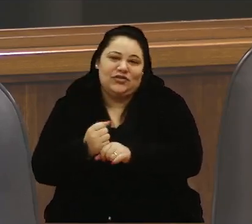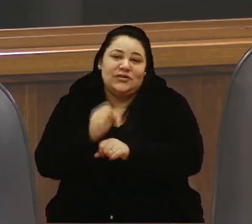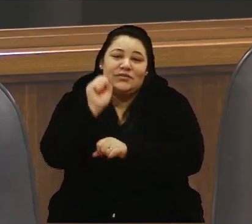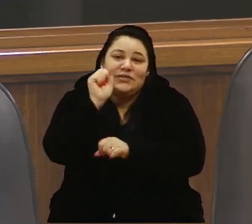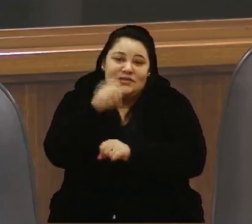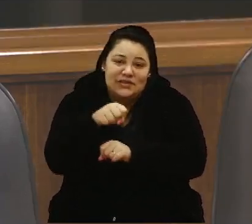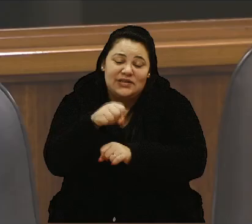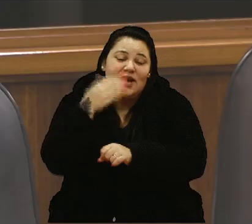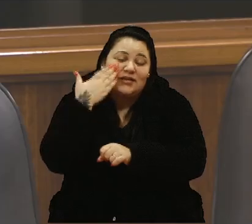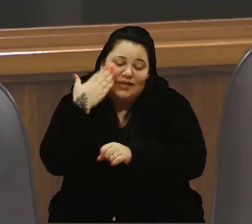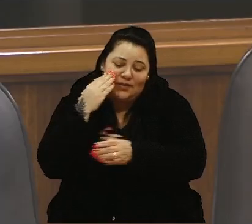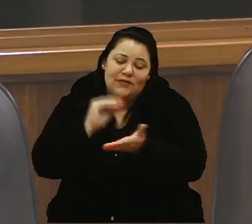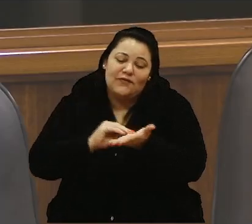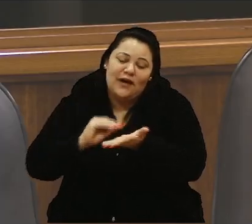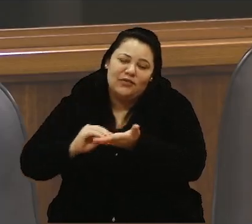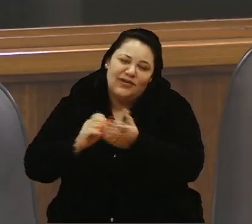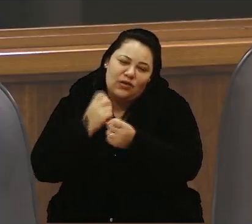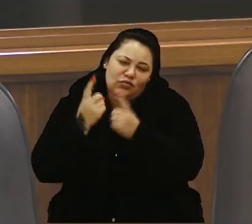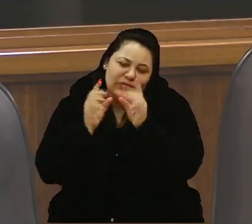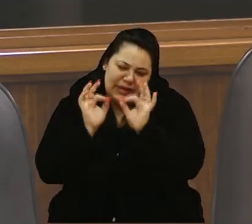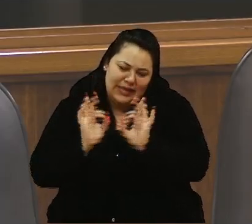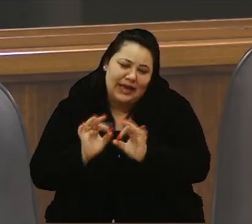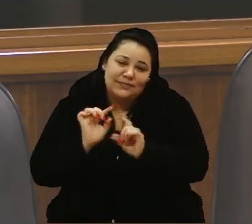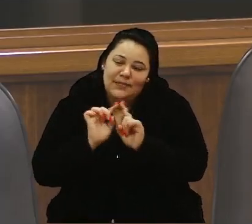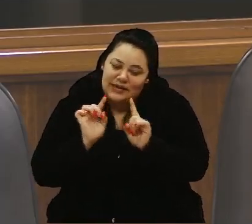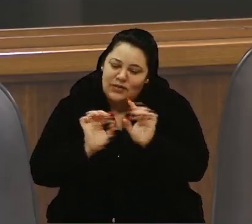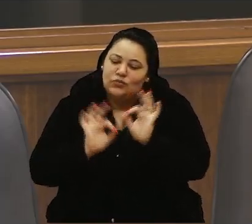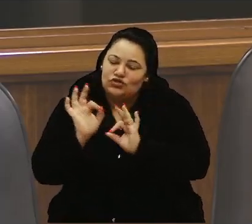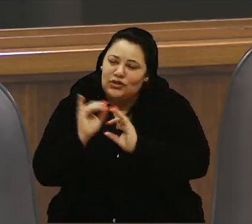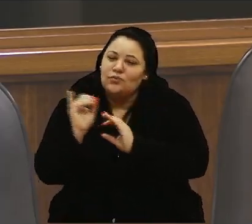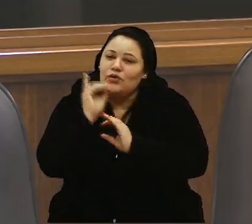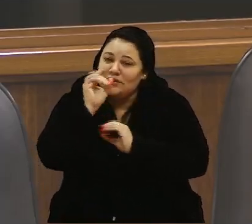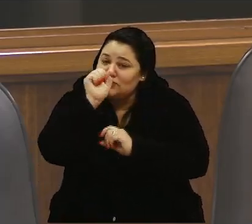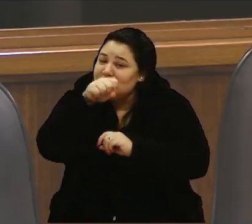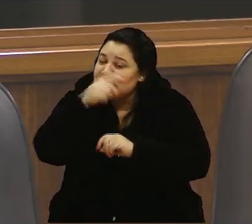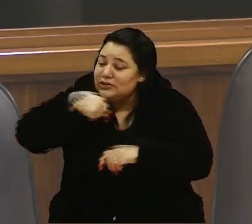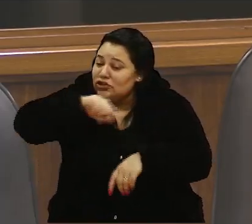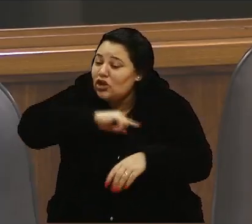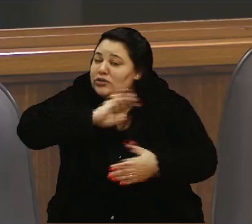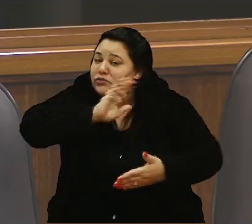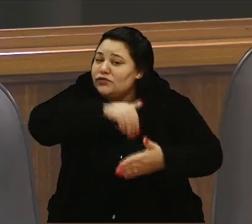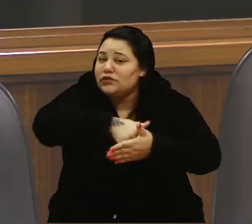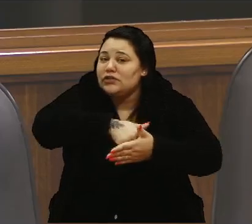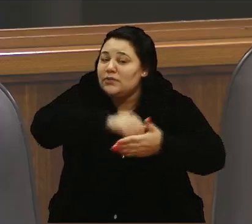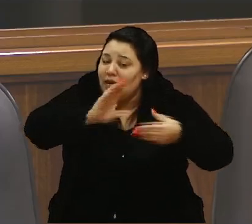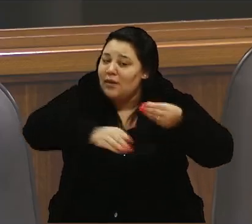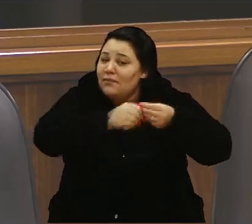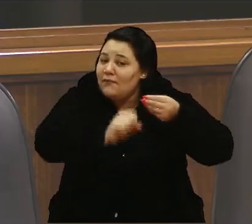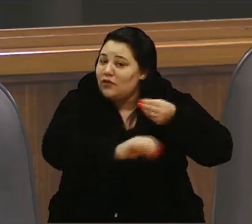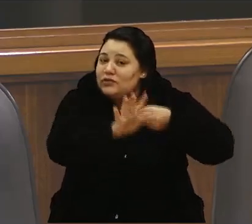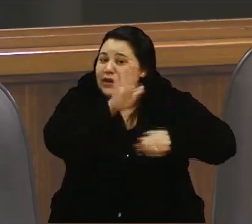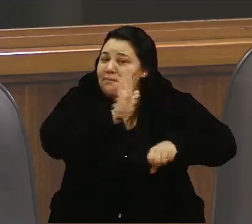algumas alterações, é um projeto importante que estamos votando e é um projeto que vem para contribuir ainda mais com o